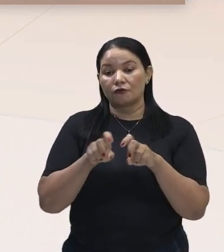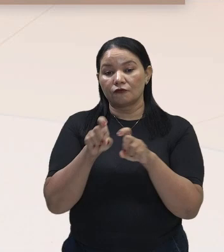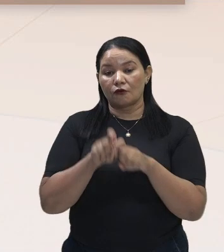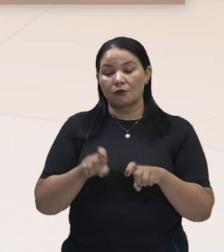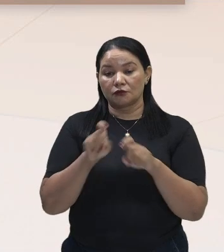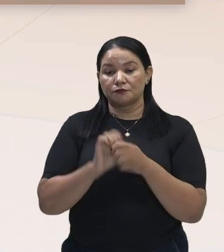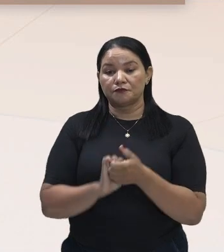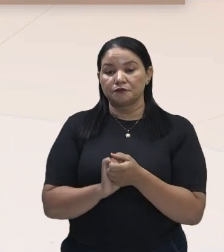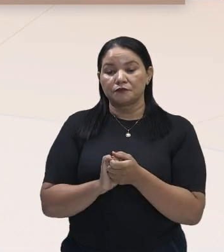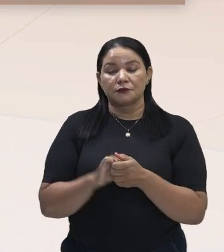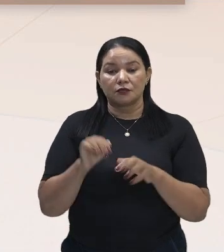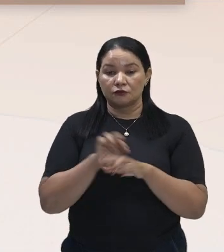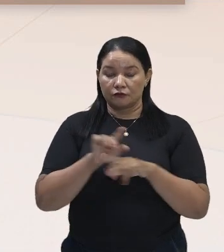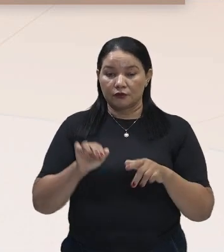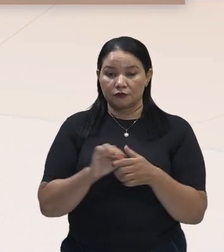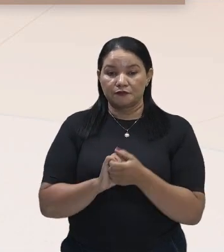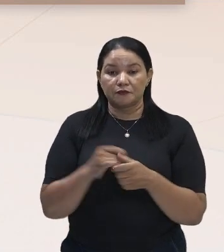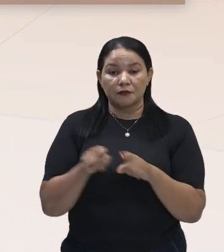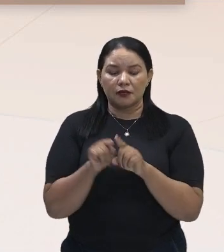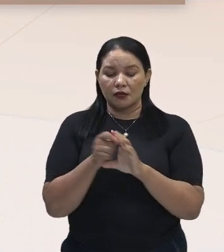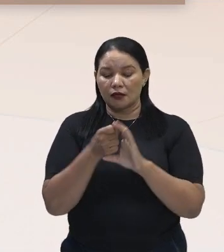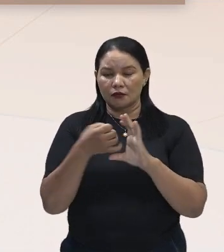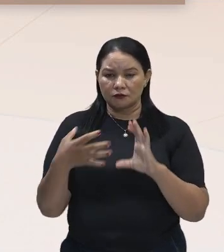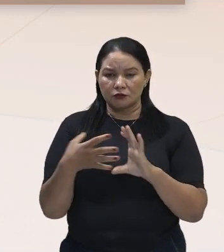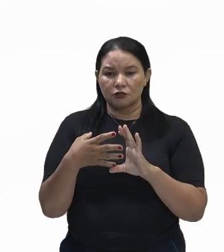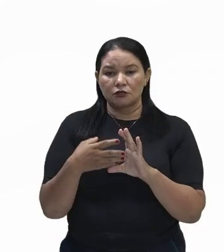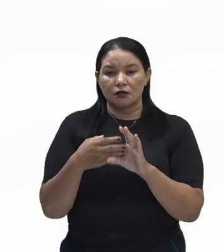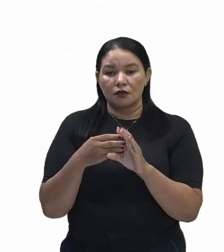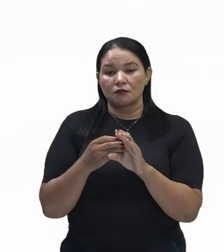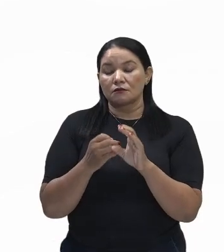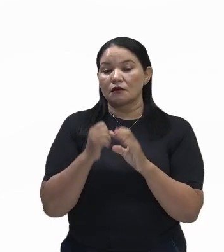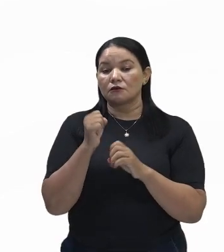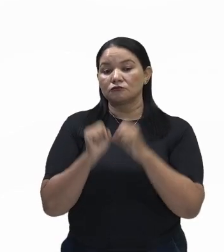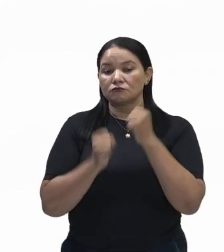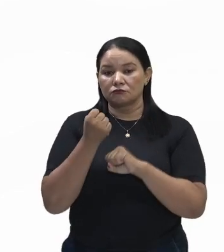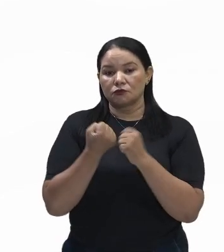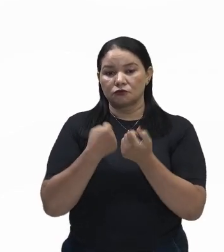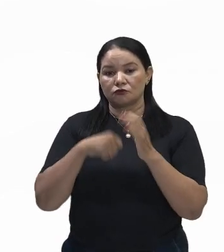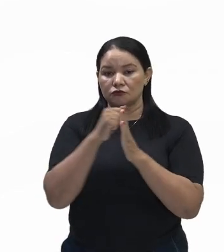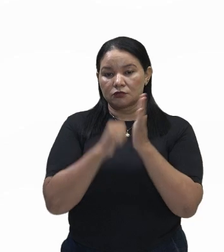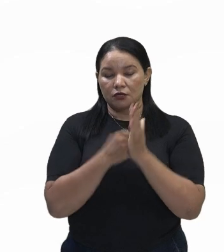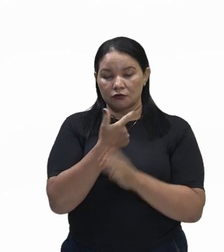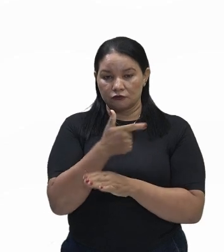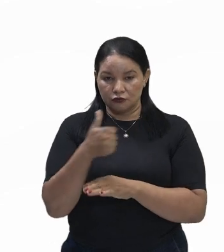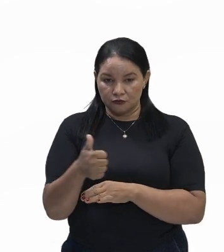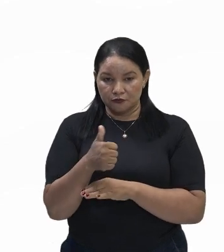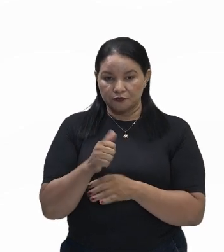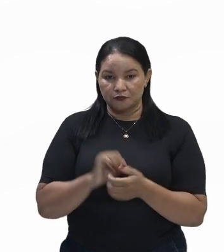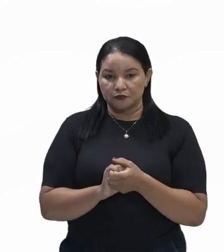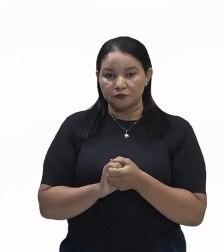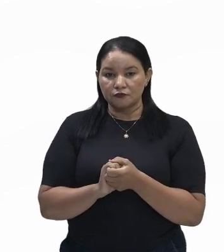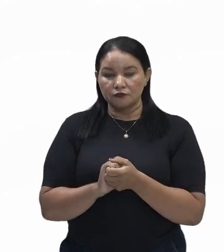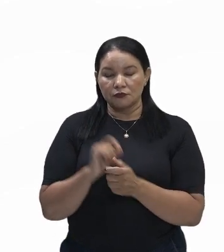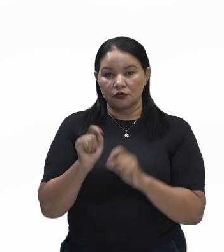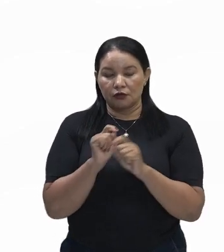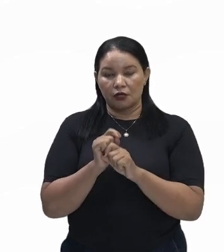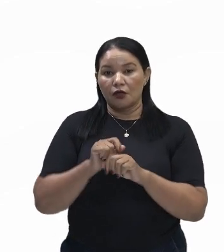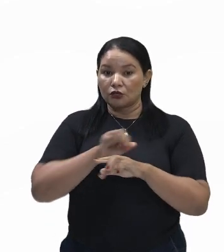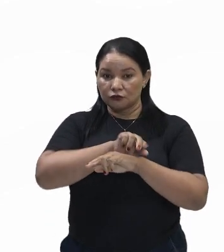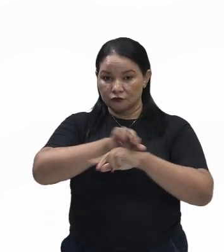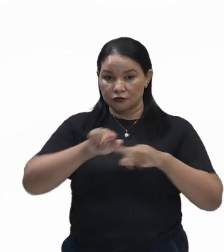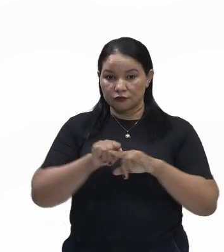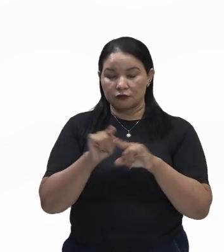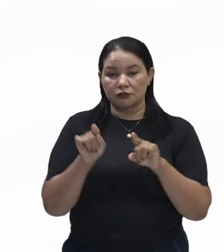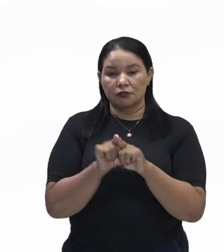Informática. Então, como é que se caracteriza a indústria do século XXI? Ela vai ser diversificada e vai se